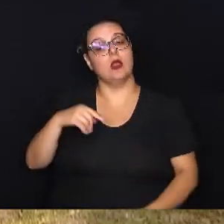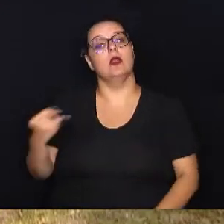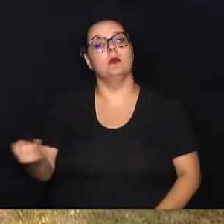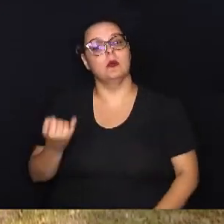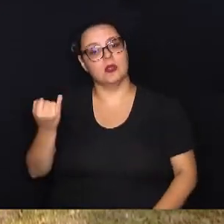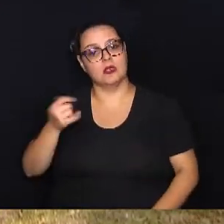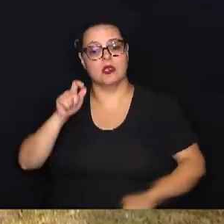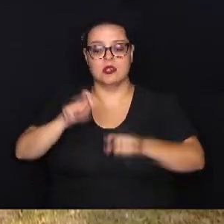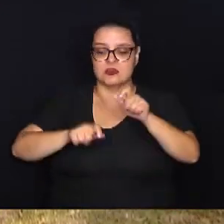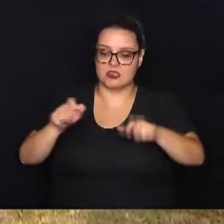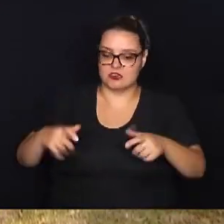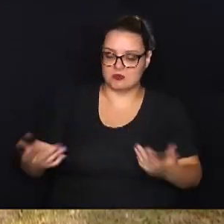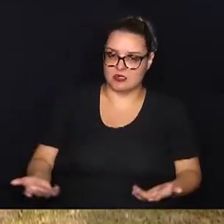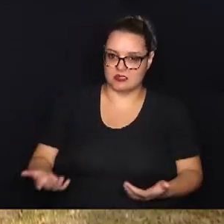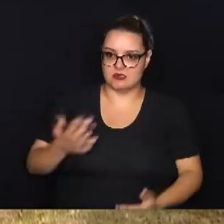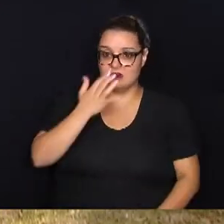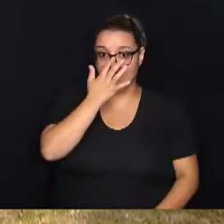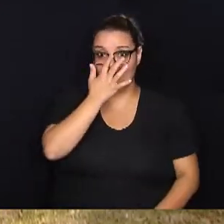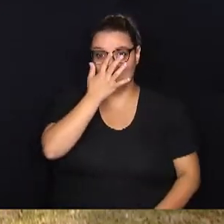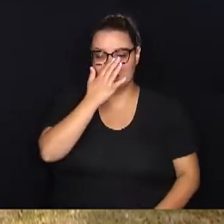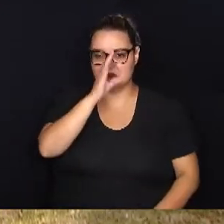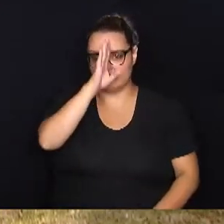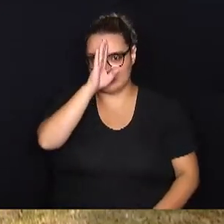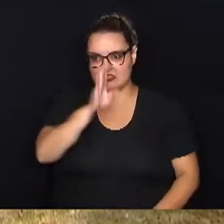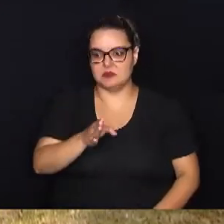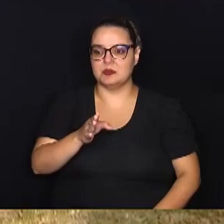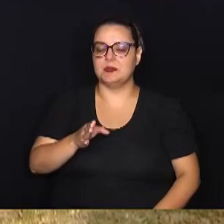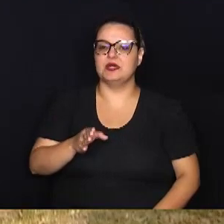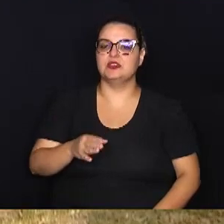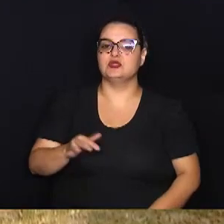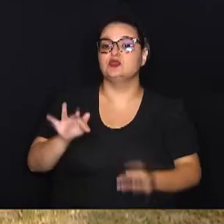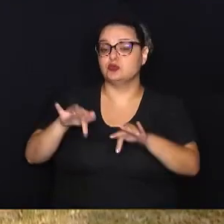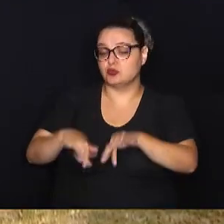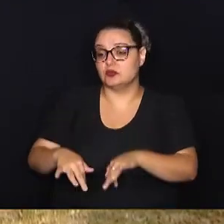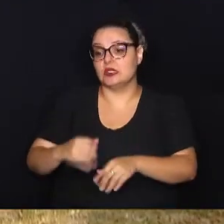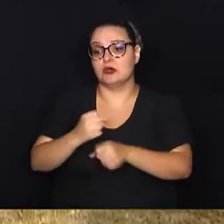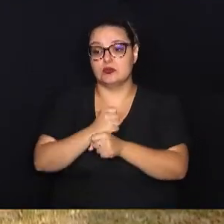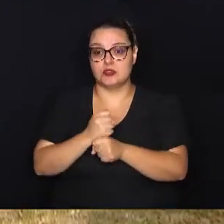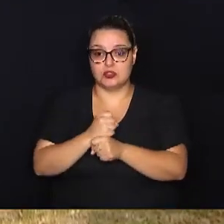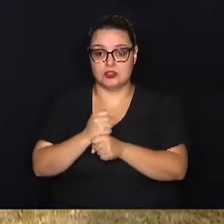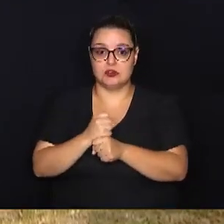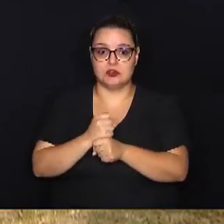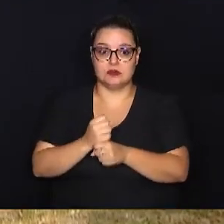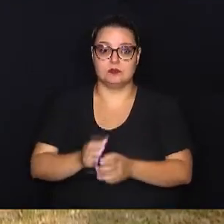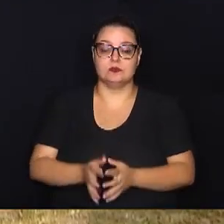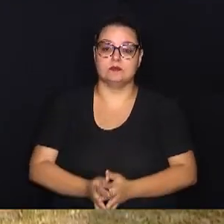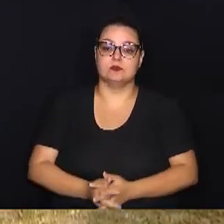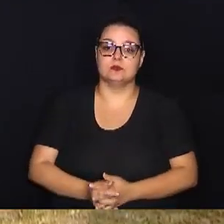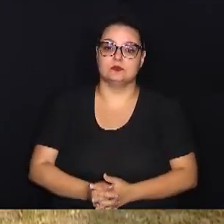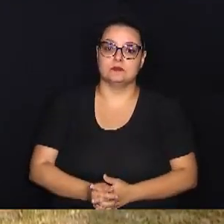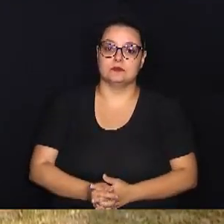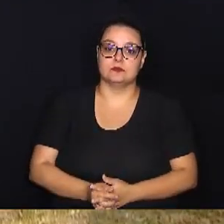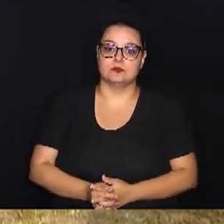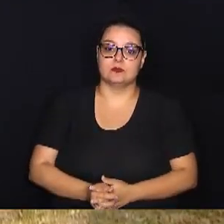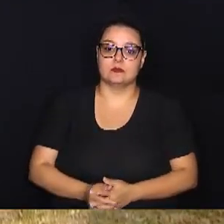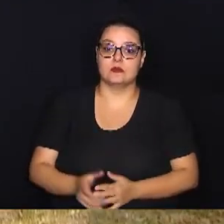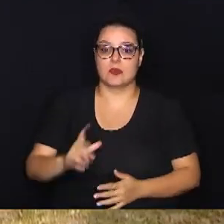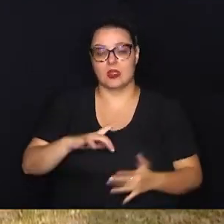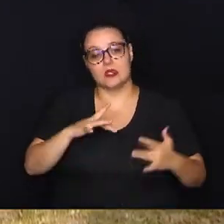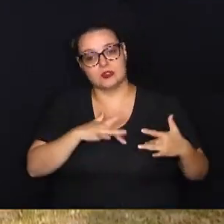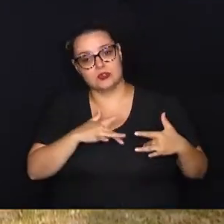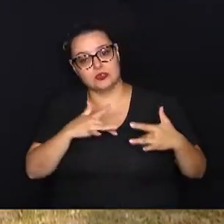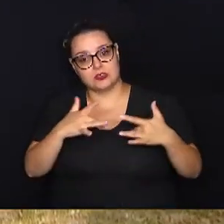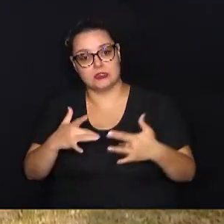as pessoas, principalmente no final de ano, elas a gente conta com a